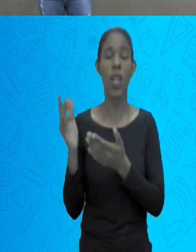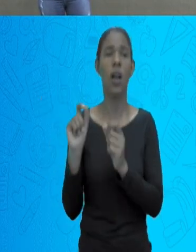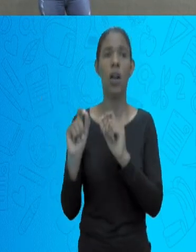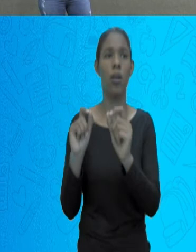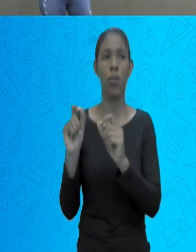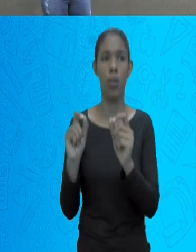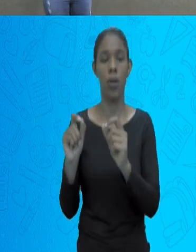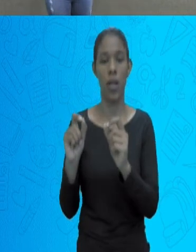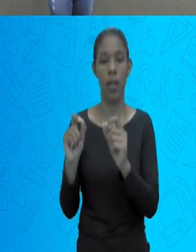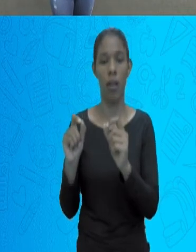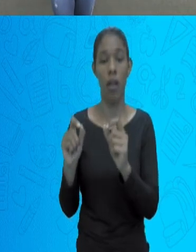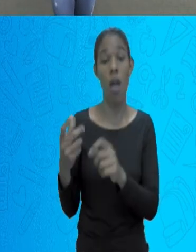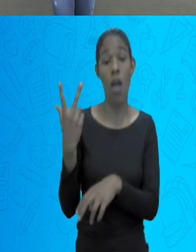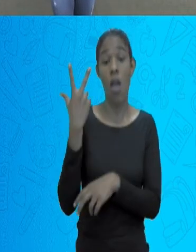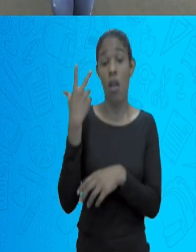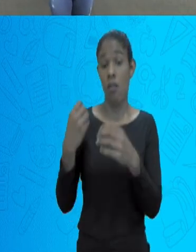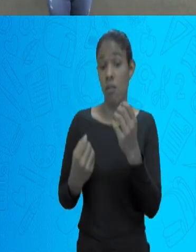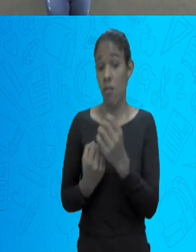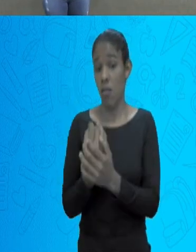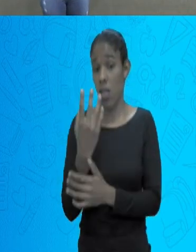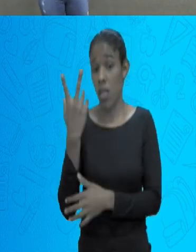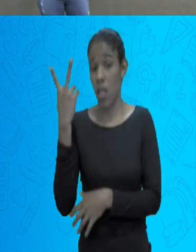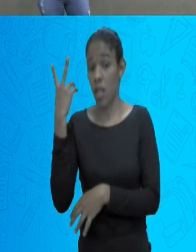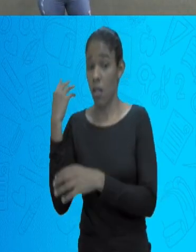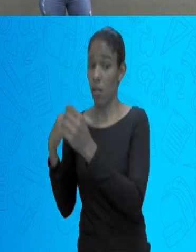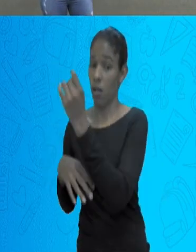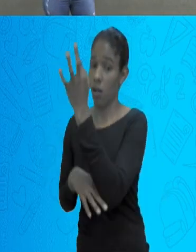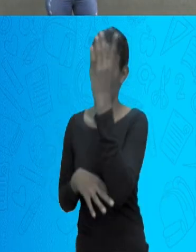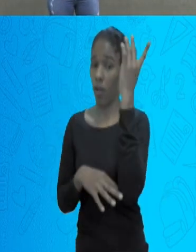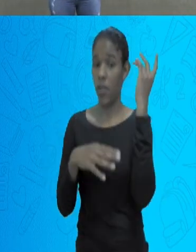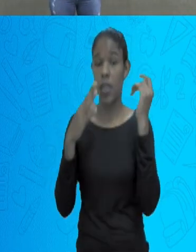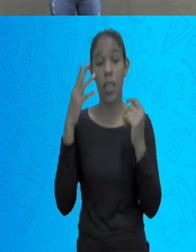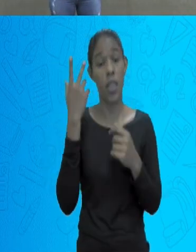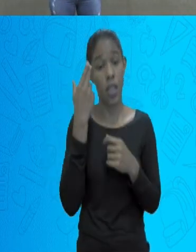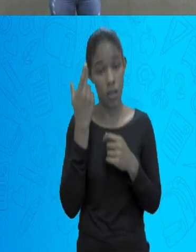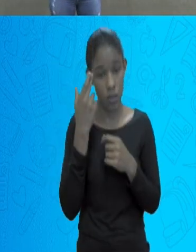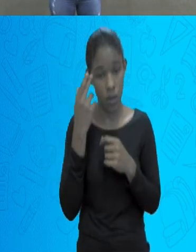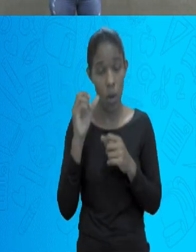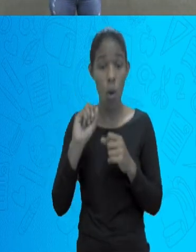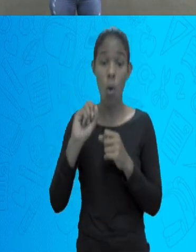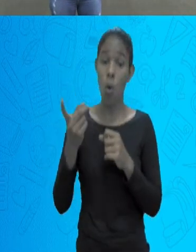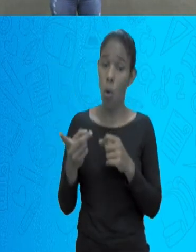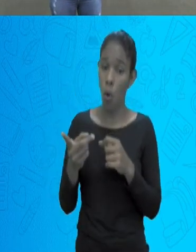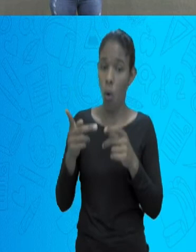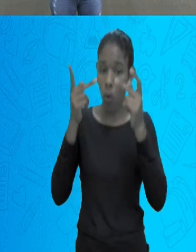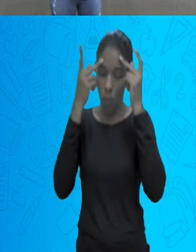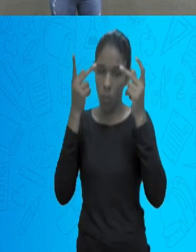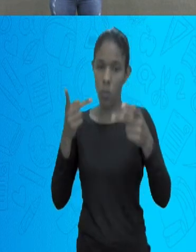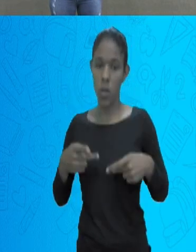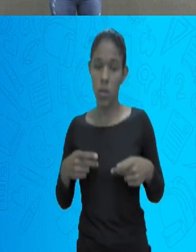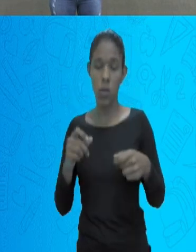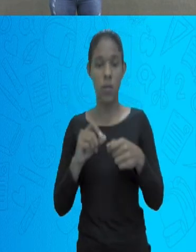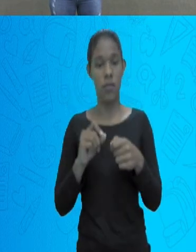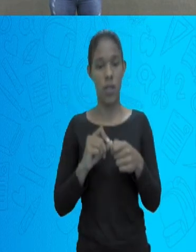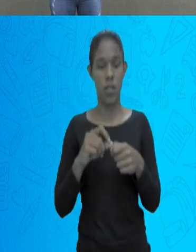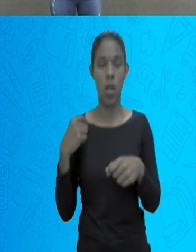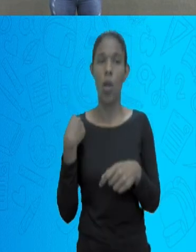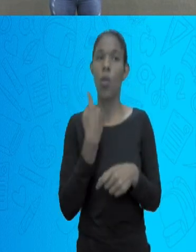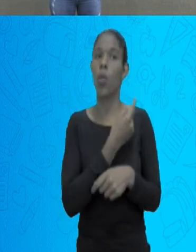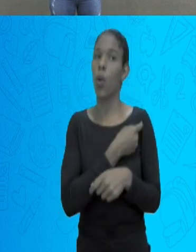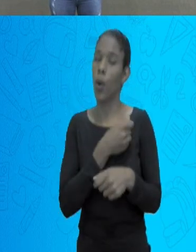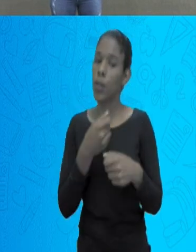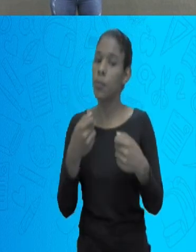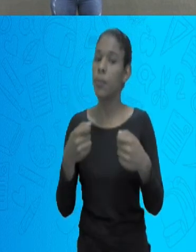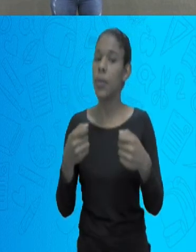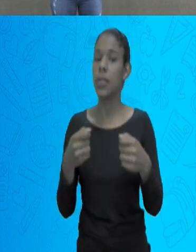ela é humanizada? A gente precisa entender que, diferente de uma paisagem natural, a paisagem humanizada ela